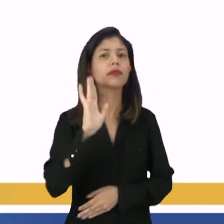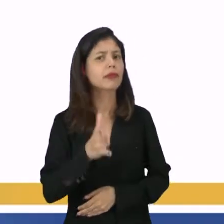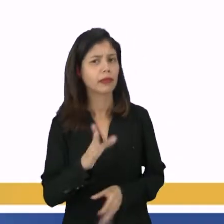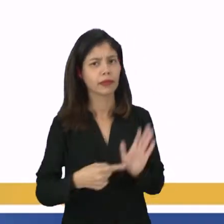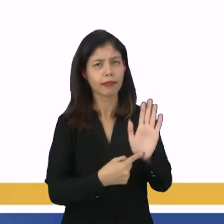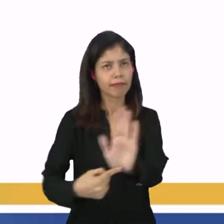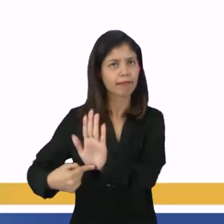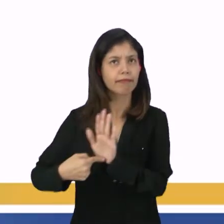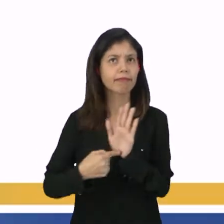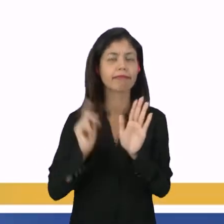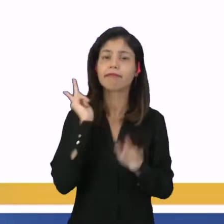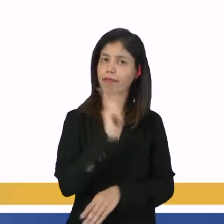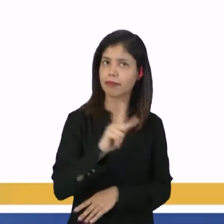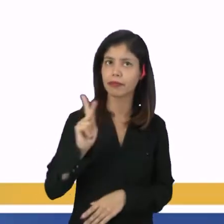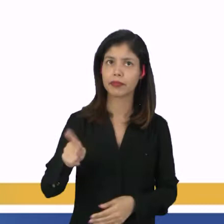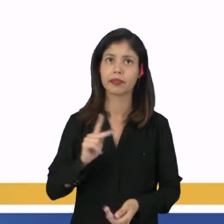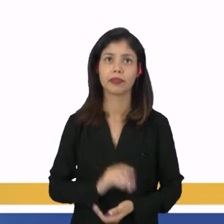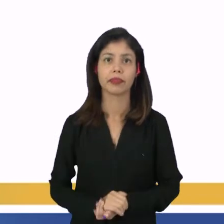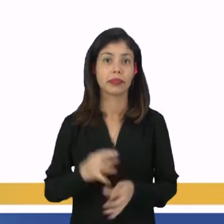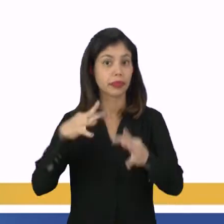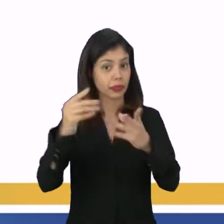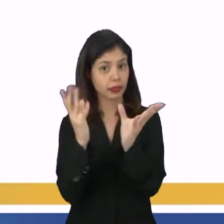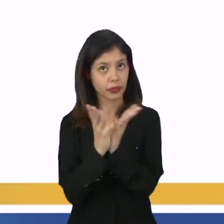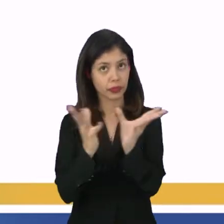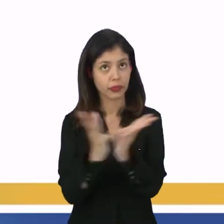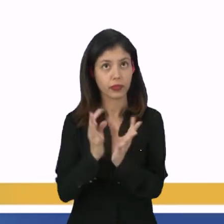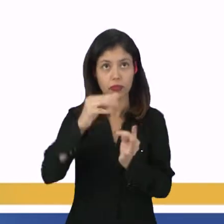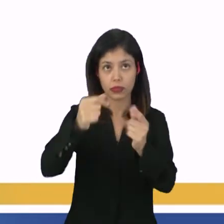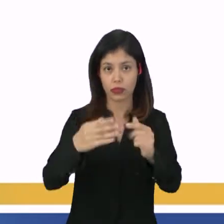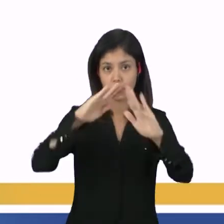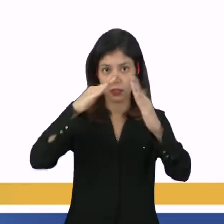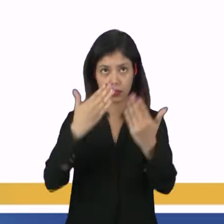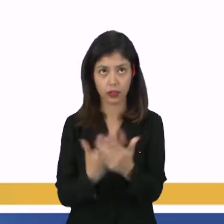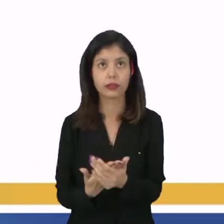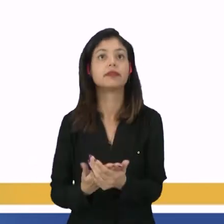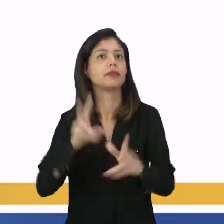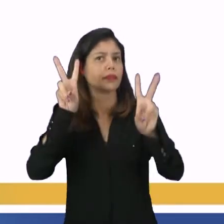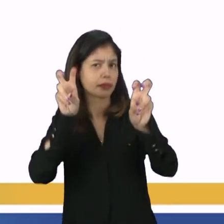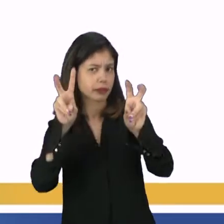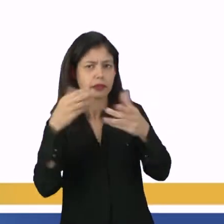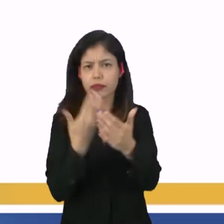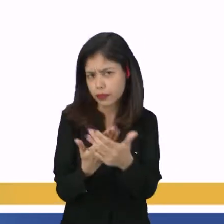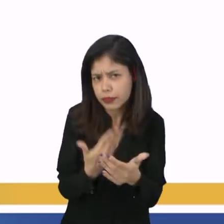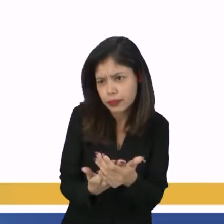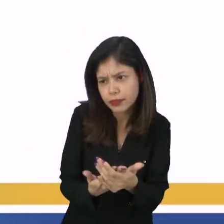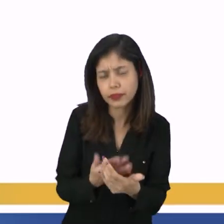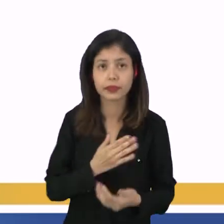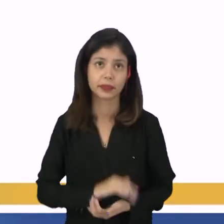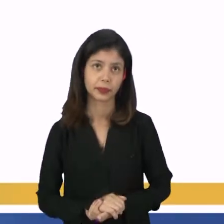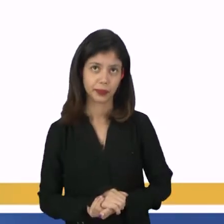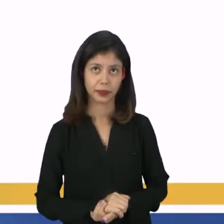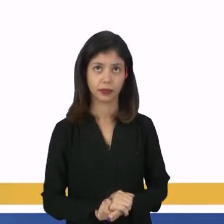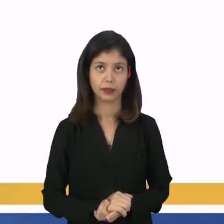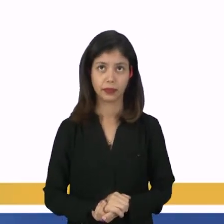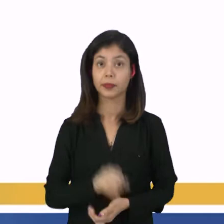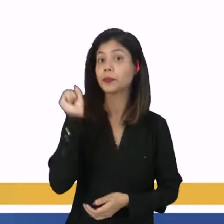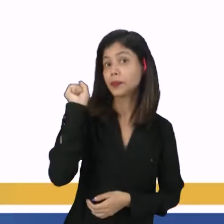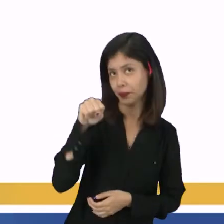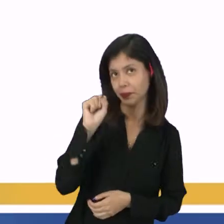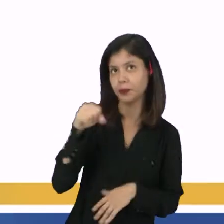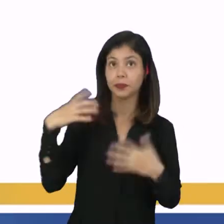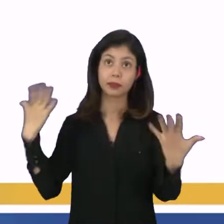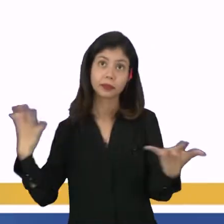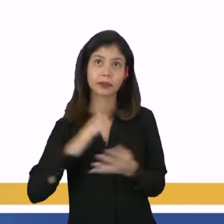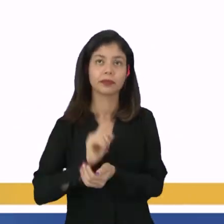teve que apresentar para o professor, para a turma ou para a escola inteira o assunto que você estudou? Se